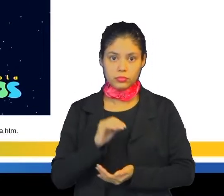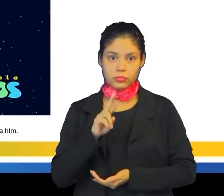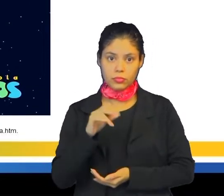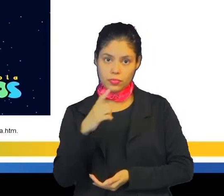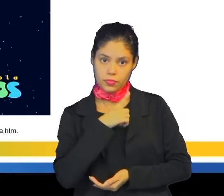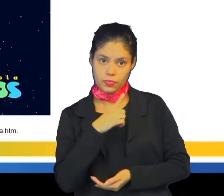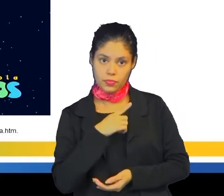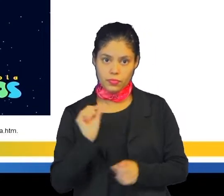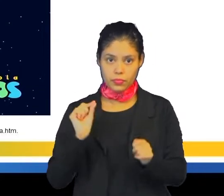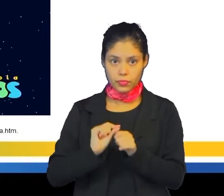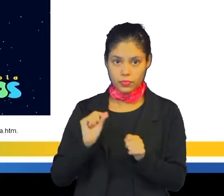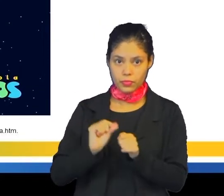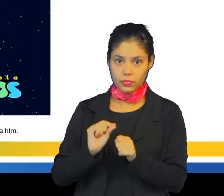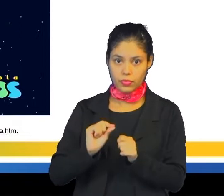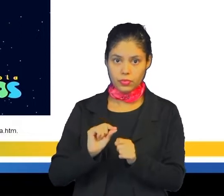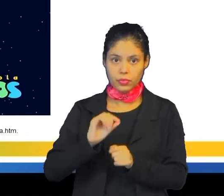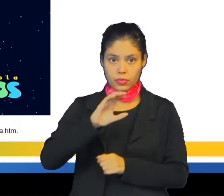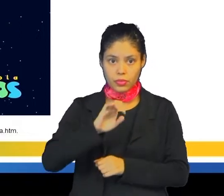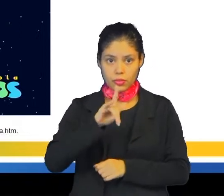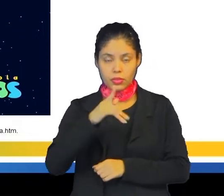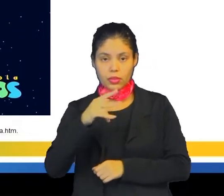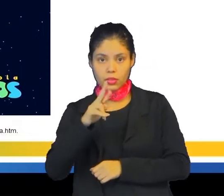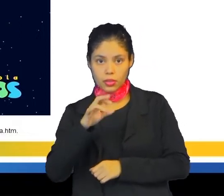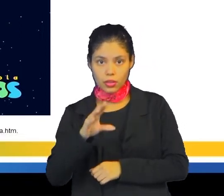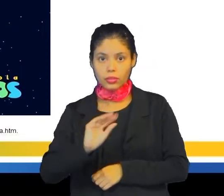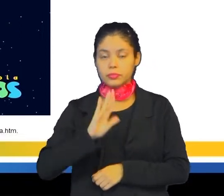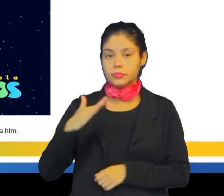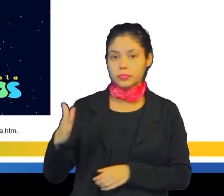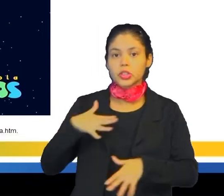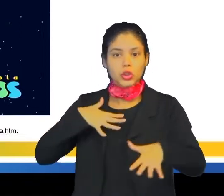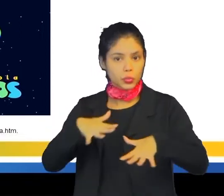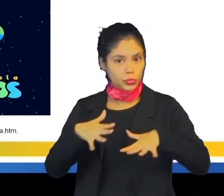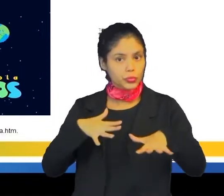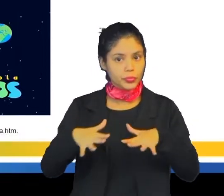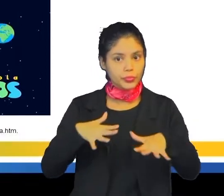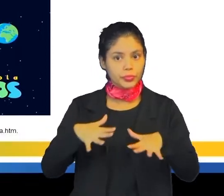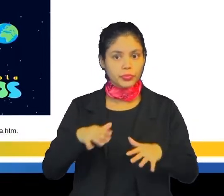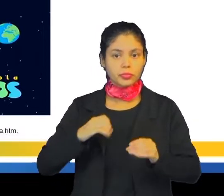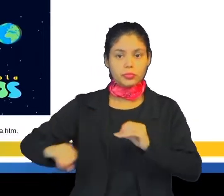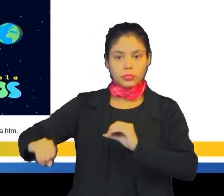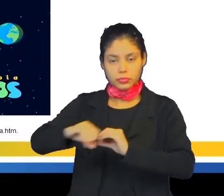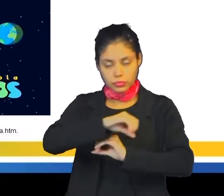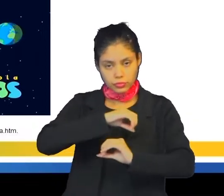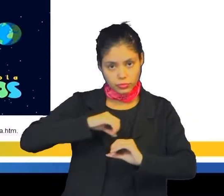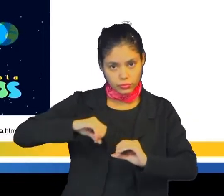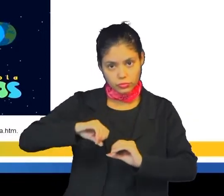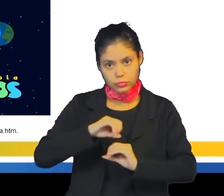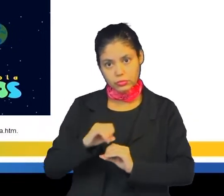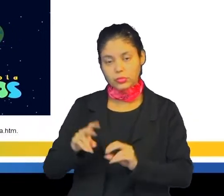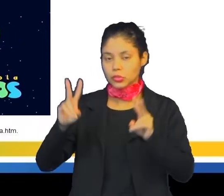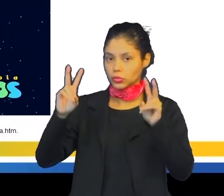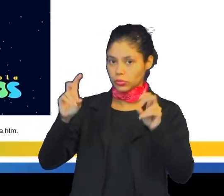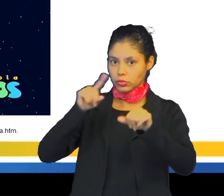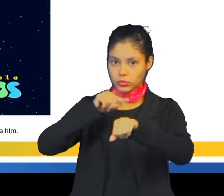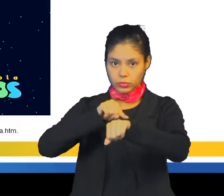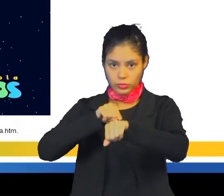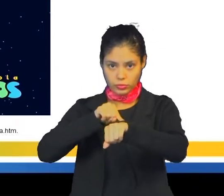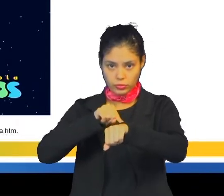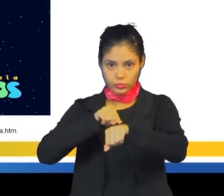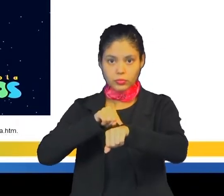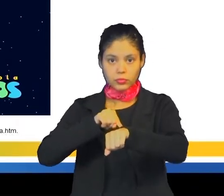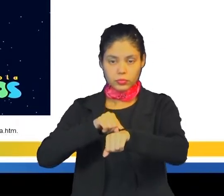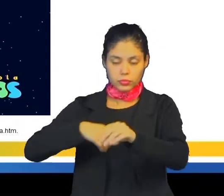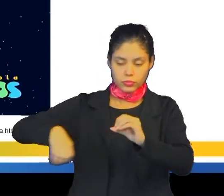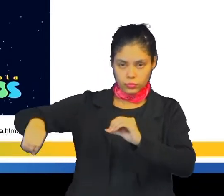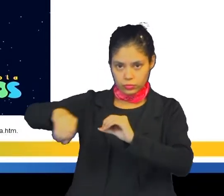que tem a forma de uma elipse Então esse movimento de translação é o tempo que a terra leva